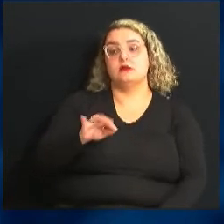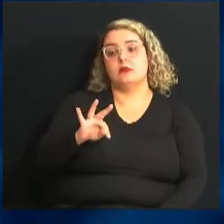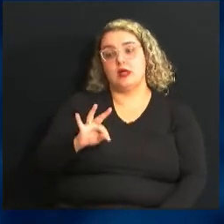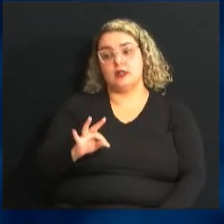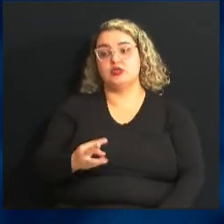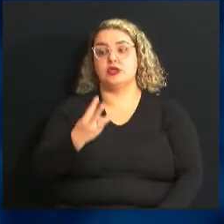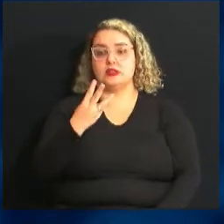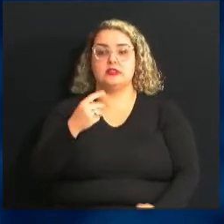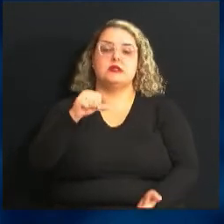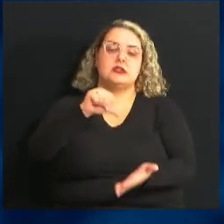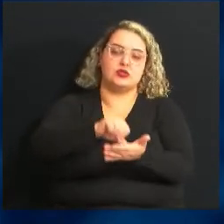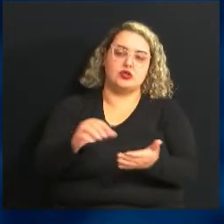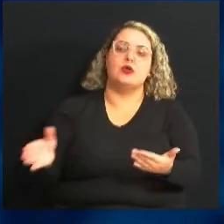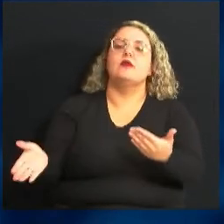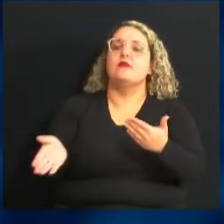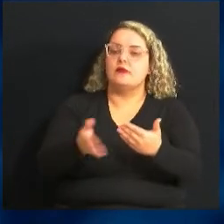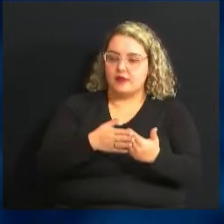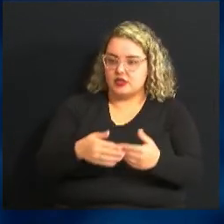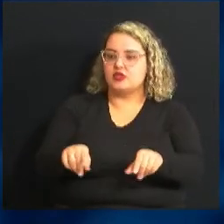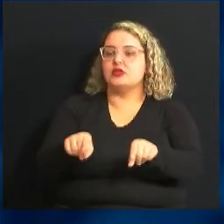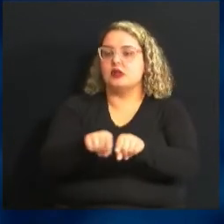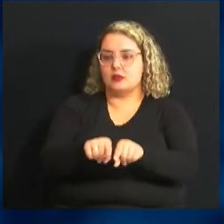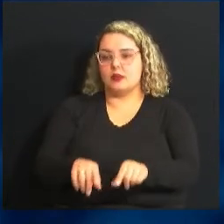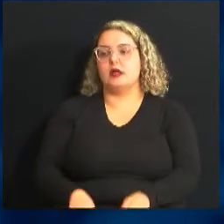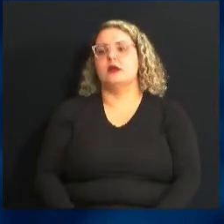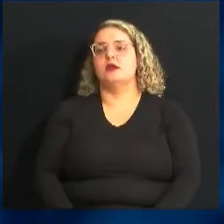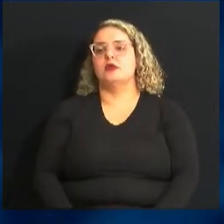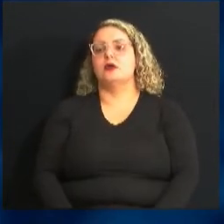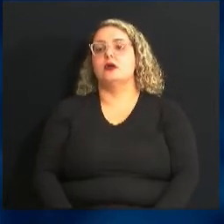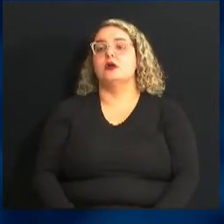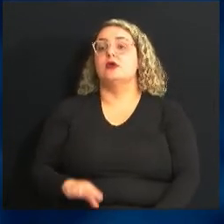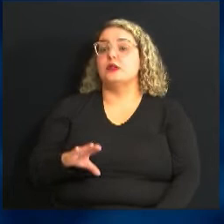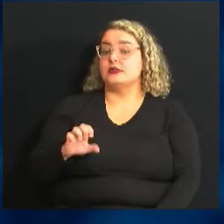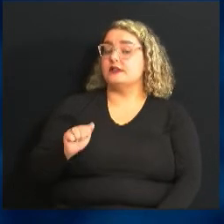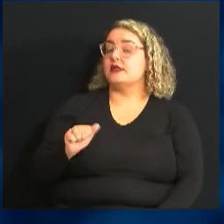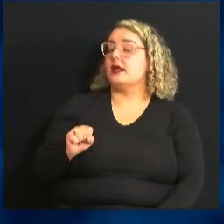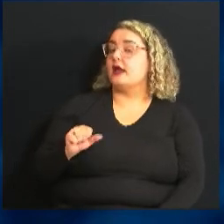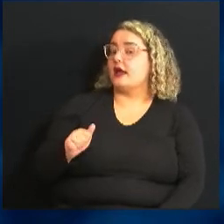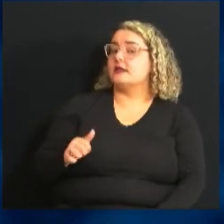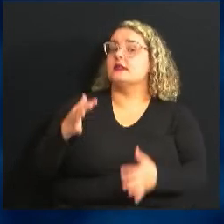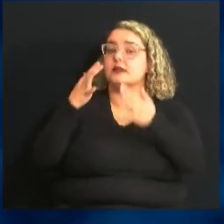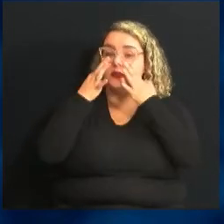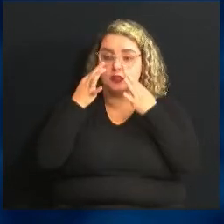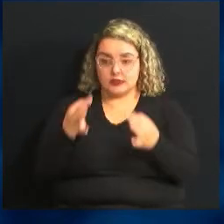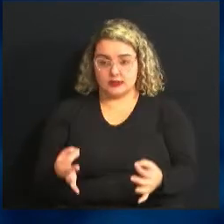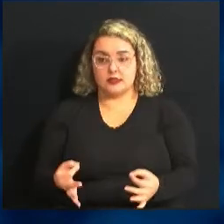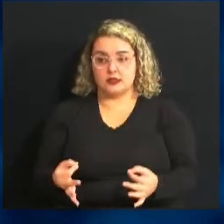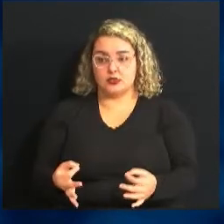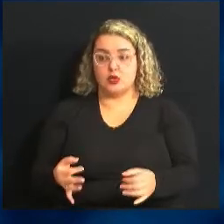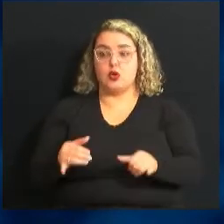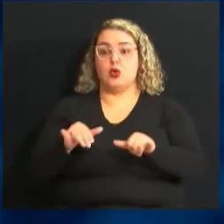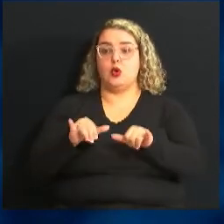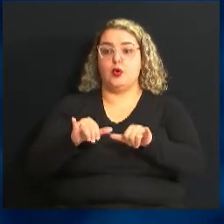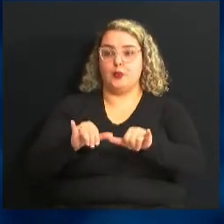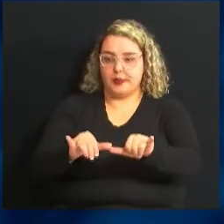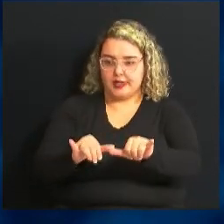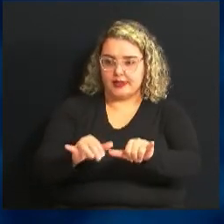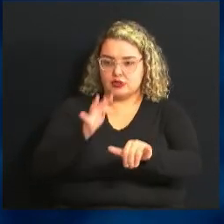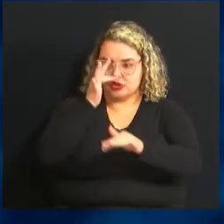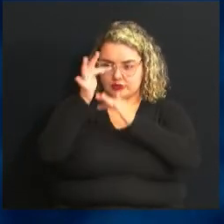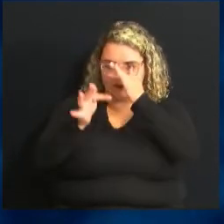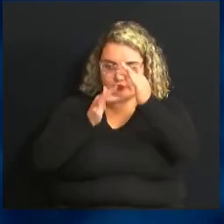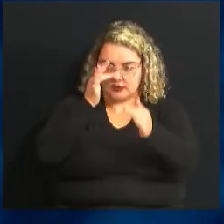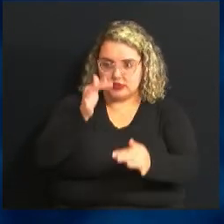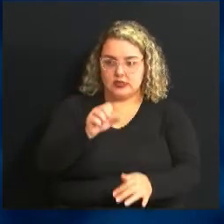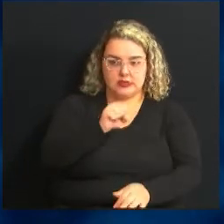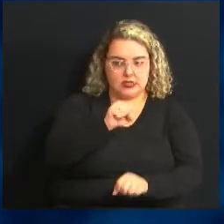unidades também estarão fechadas neste feriado. Ceasa Campinas, atenção, ó. O mercado de flores vai funcionar das 8